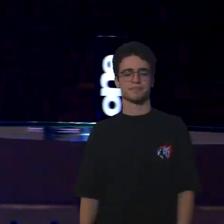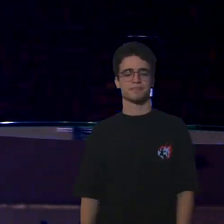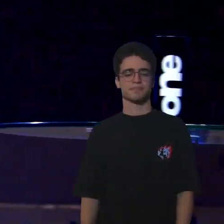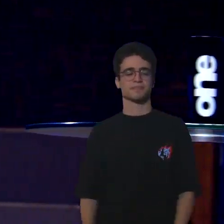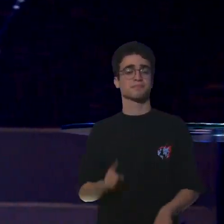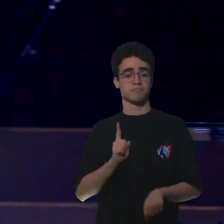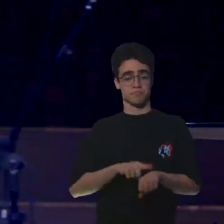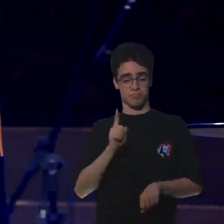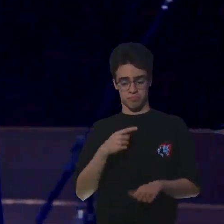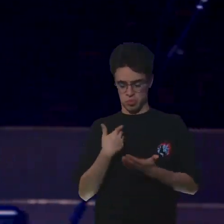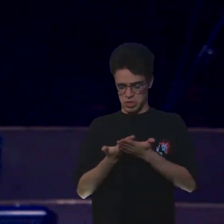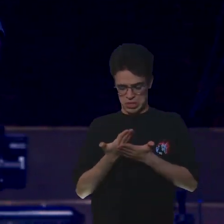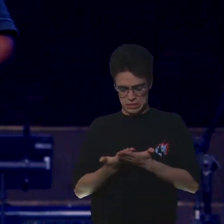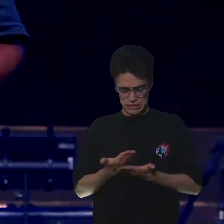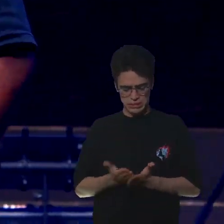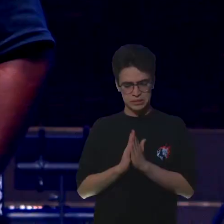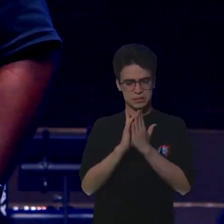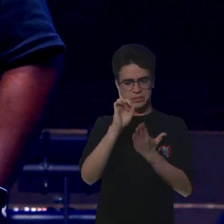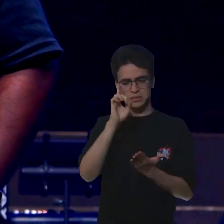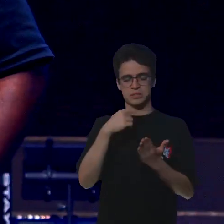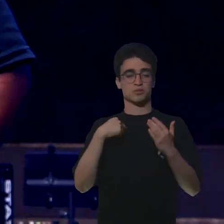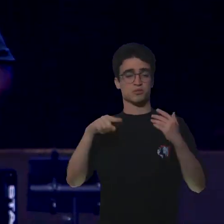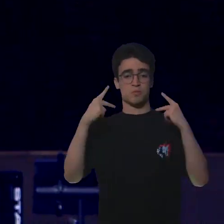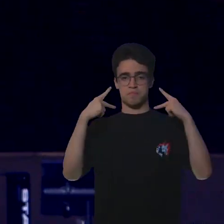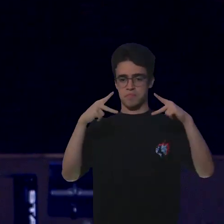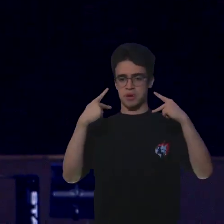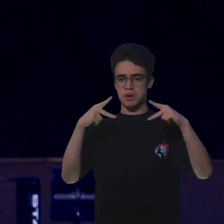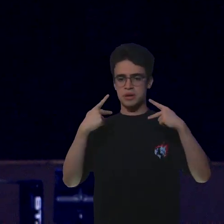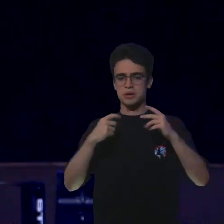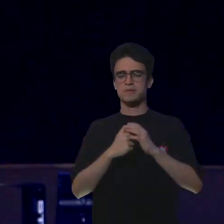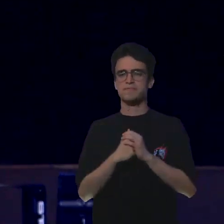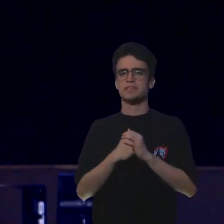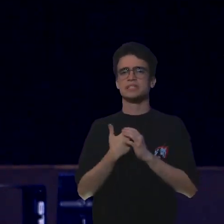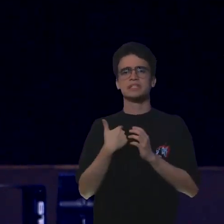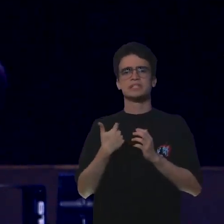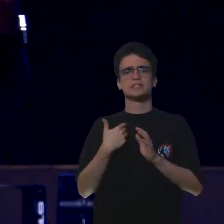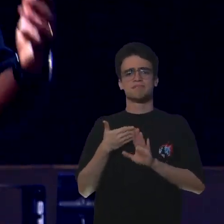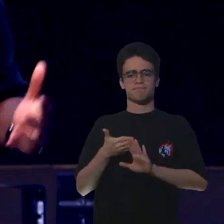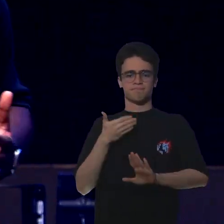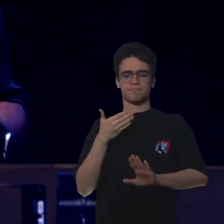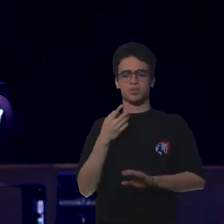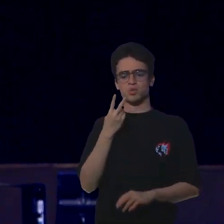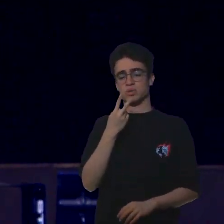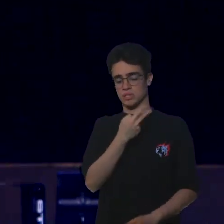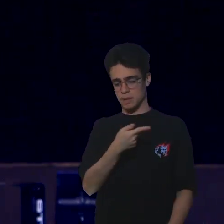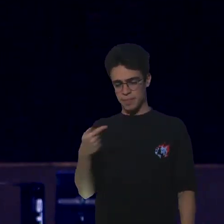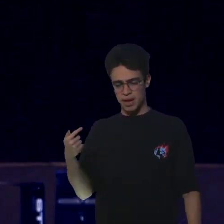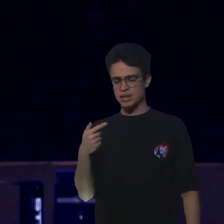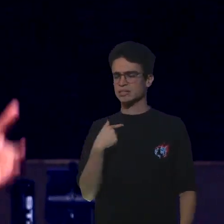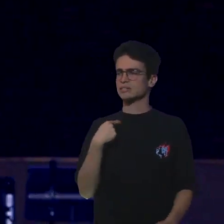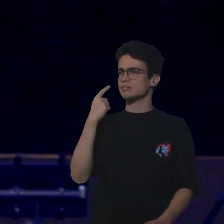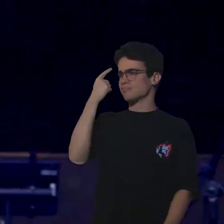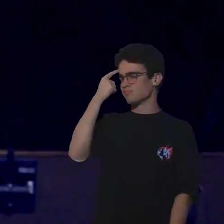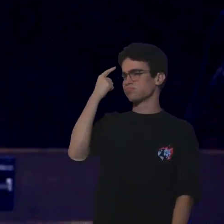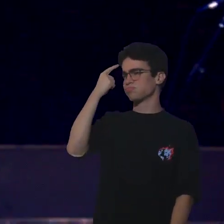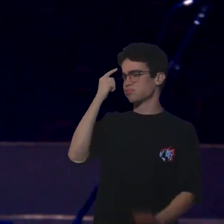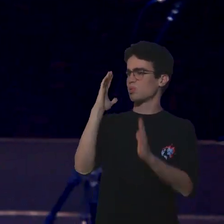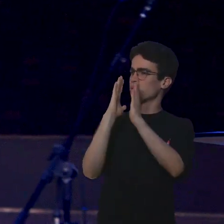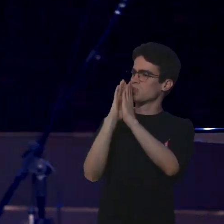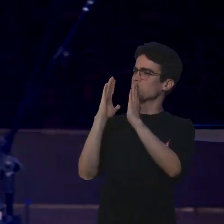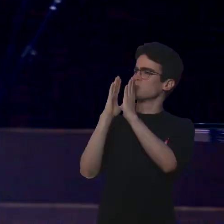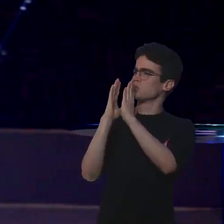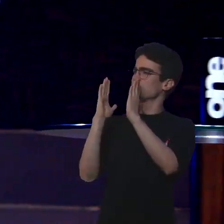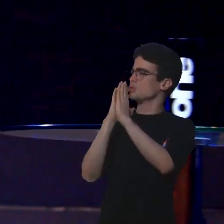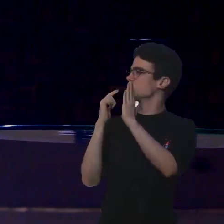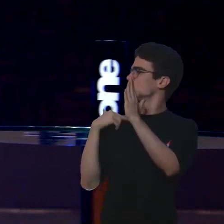estudando para preparar esse sermão, eu fiquei um tempo, umas 2 semanas, assim, pensando e orando ao Senhor,